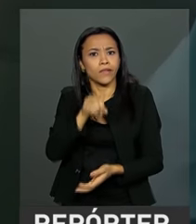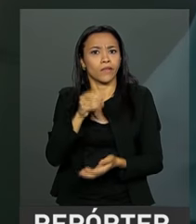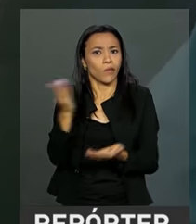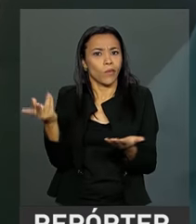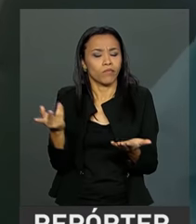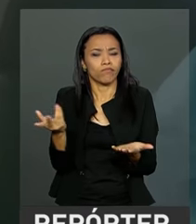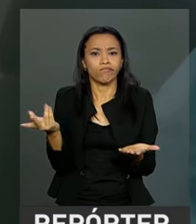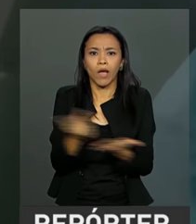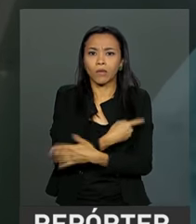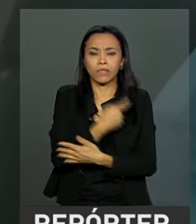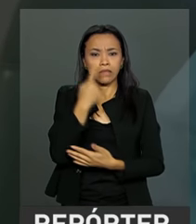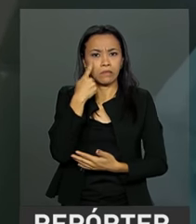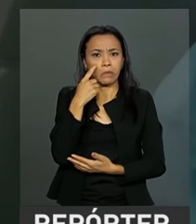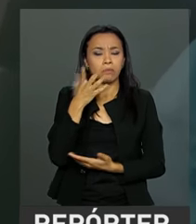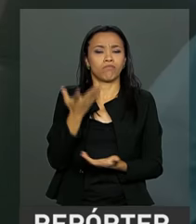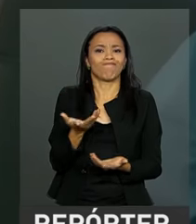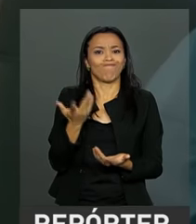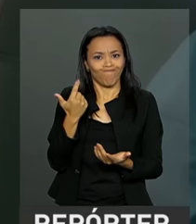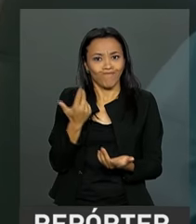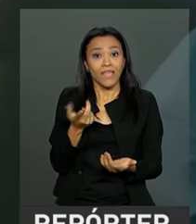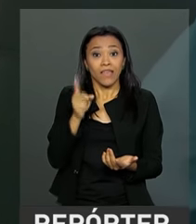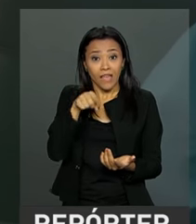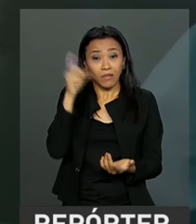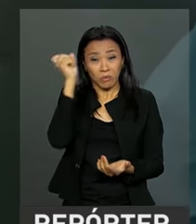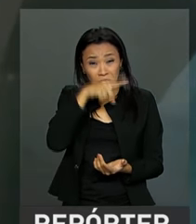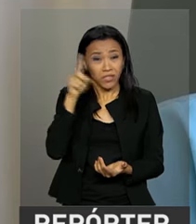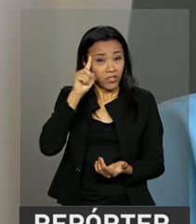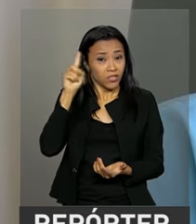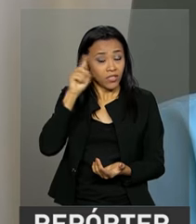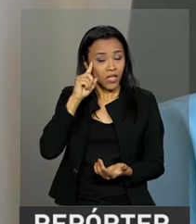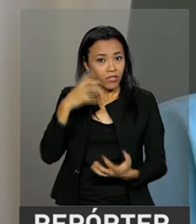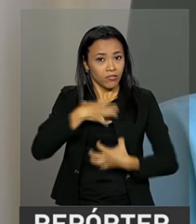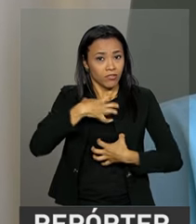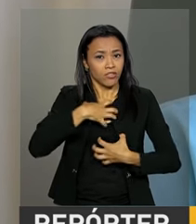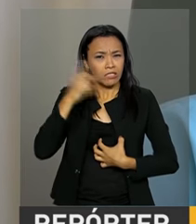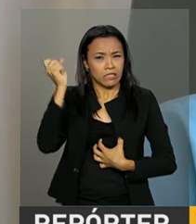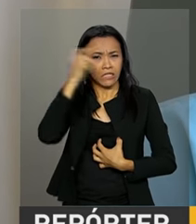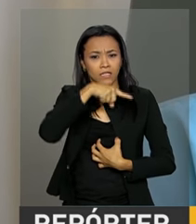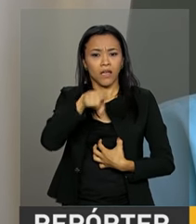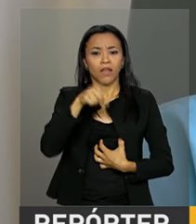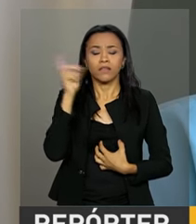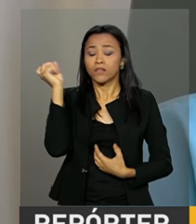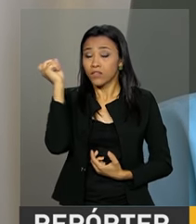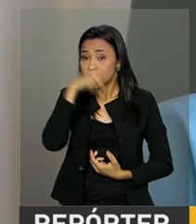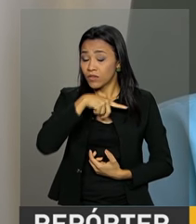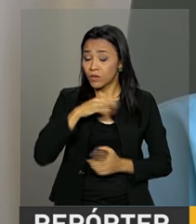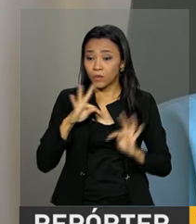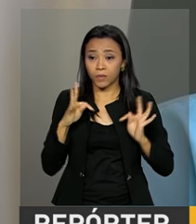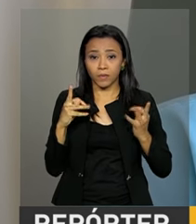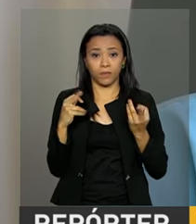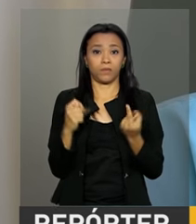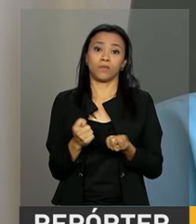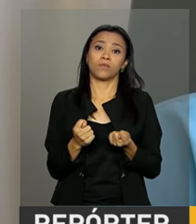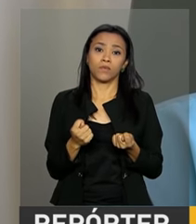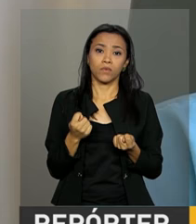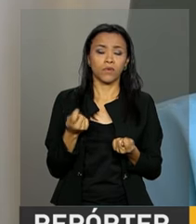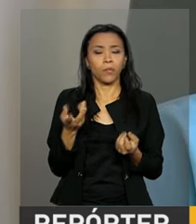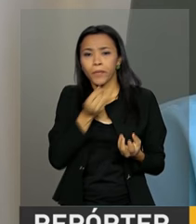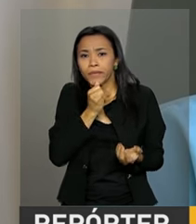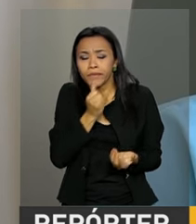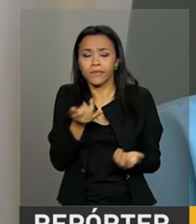nas tarefas simples do dia a dia que as dificuldades apareciam. Tinha dificuldade para tudo. Para